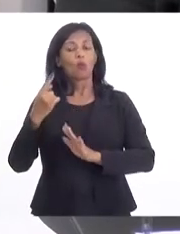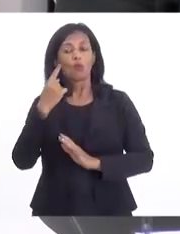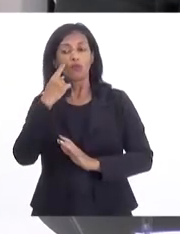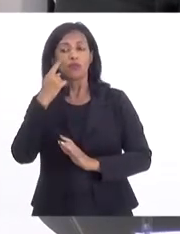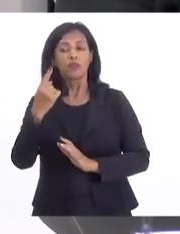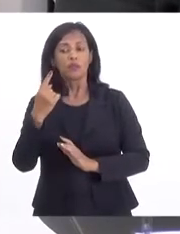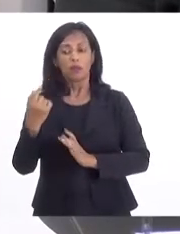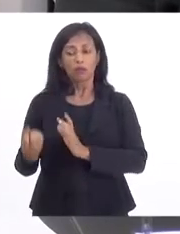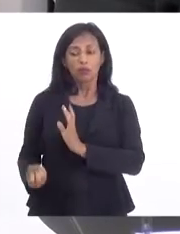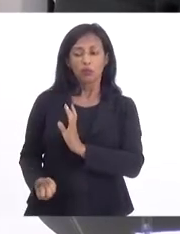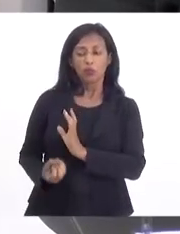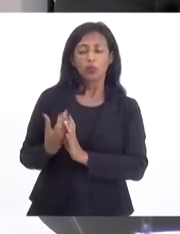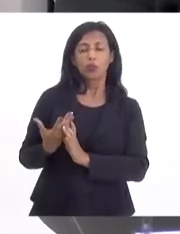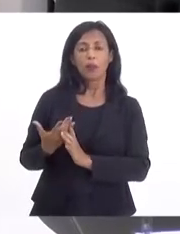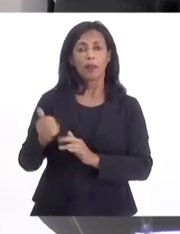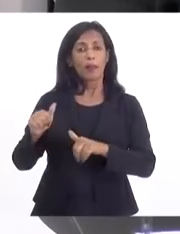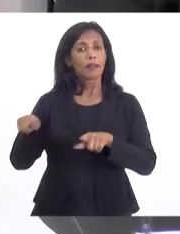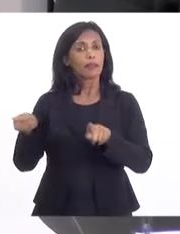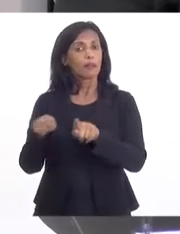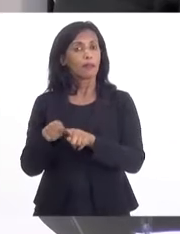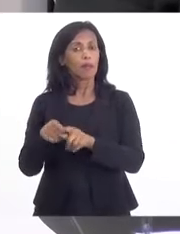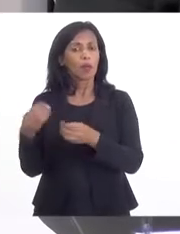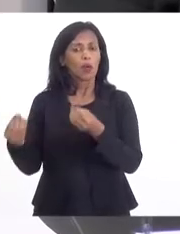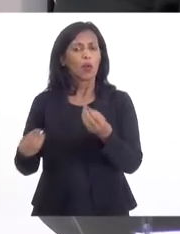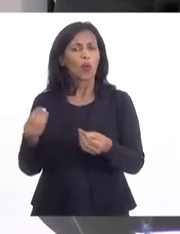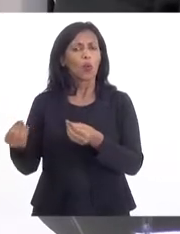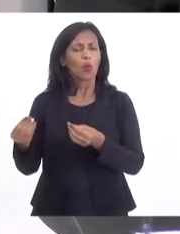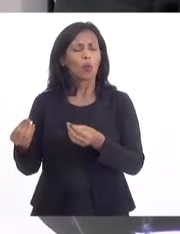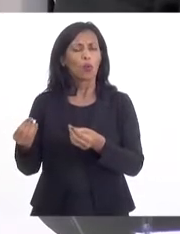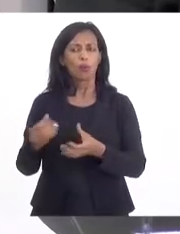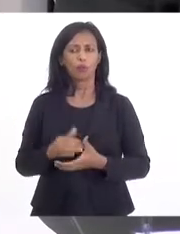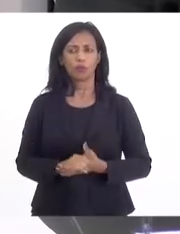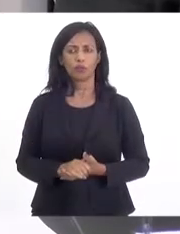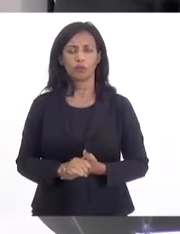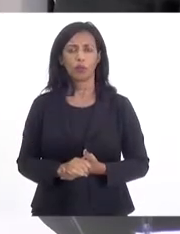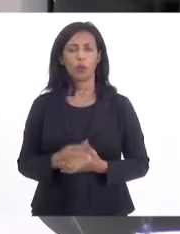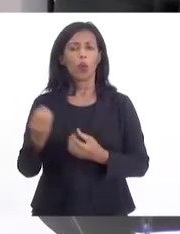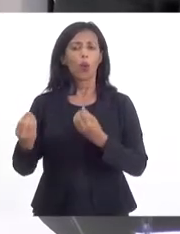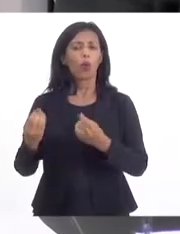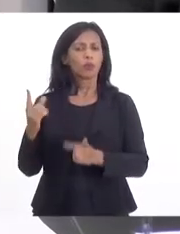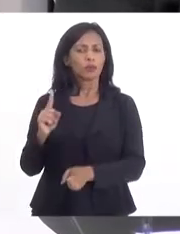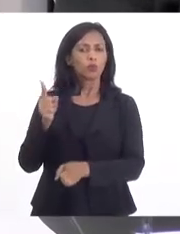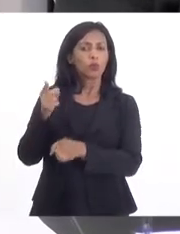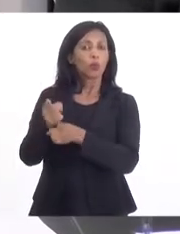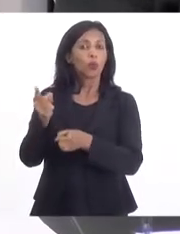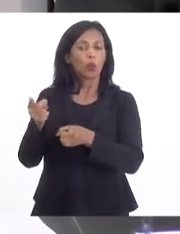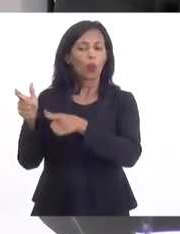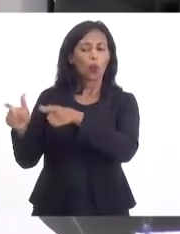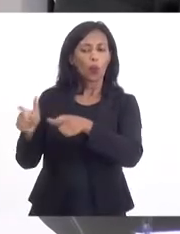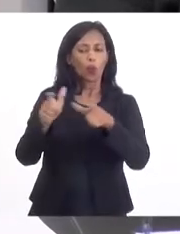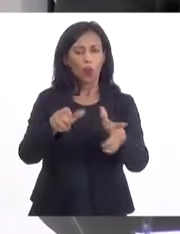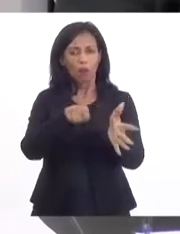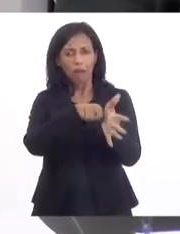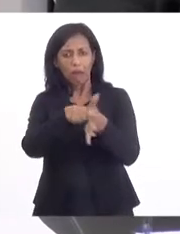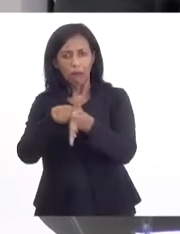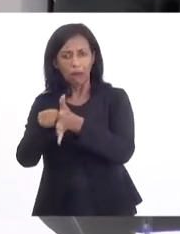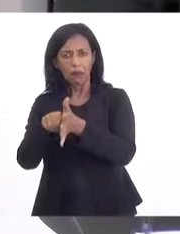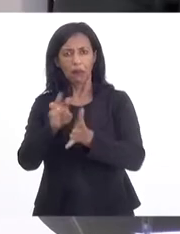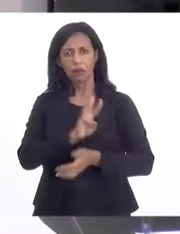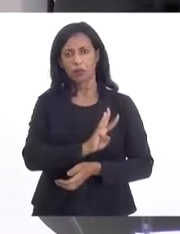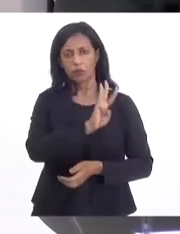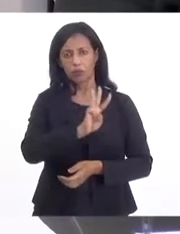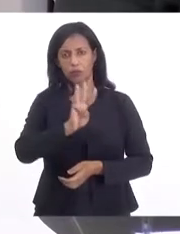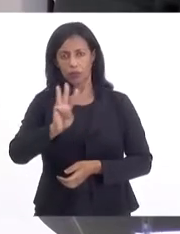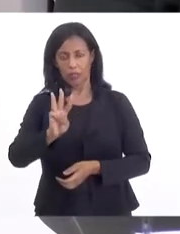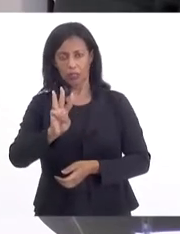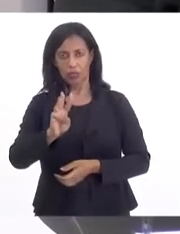de realização, bem como em que fase se encontram? Em pesquisa no site do Governo do